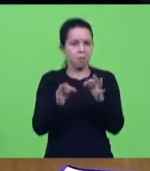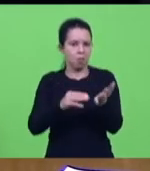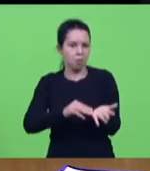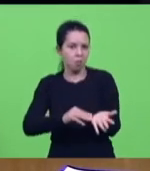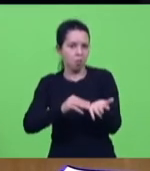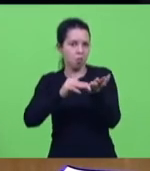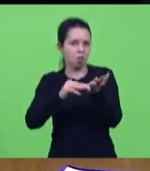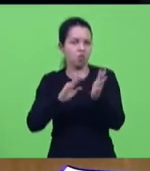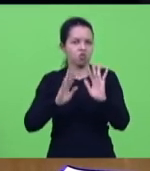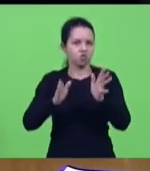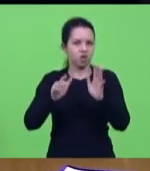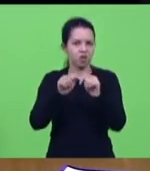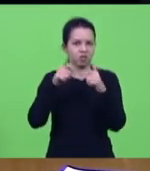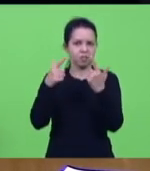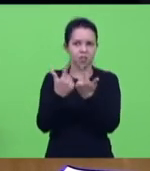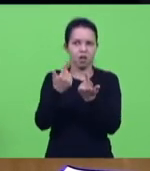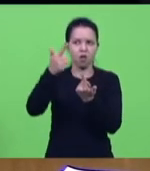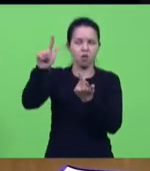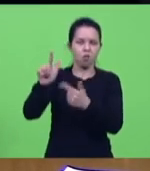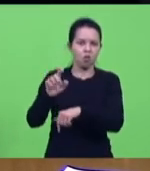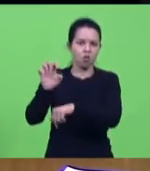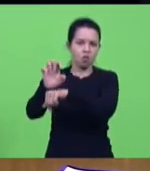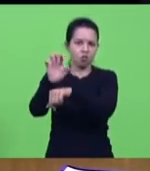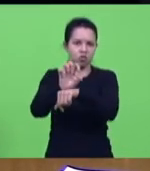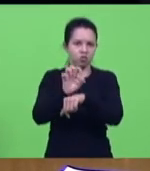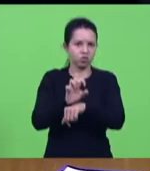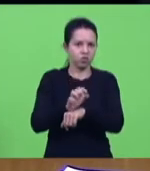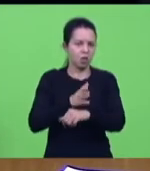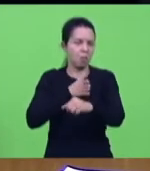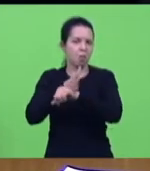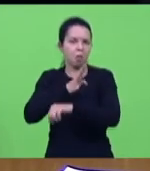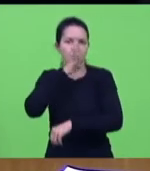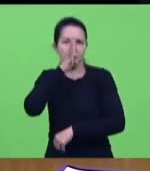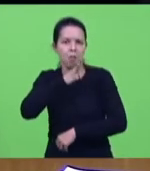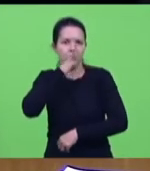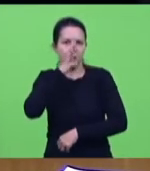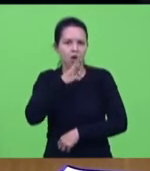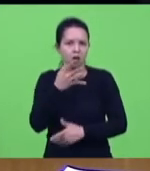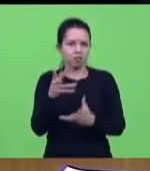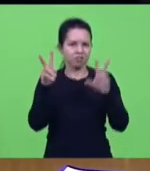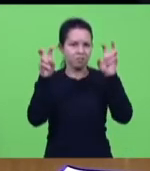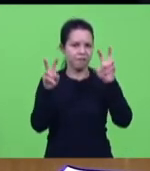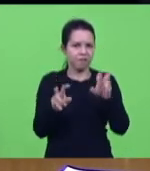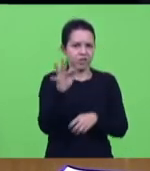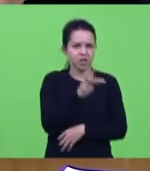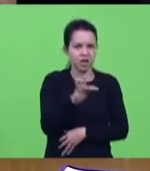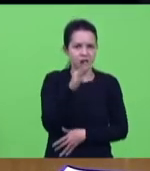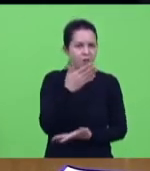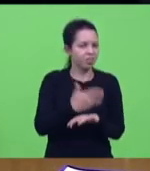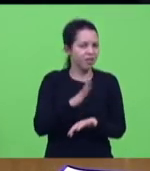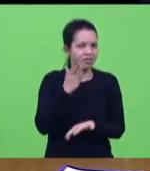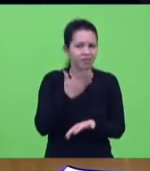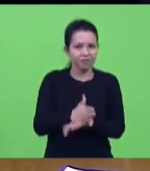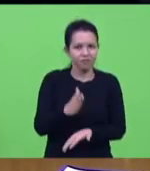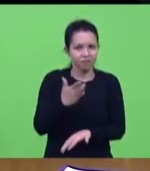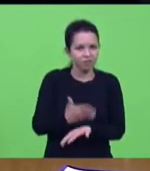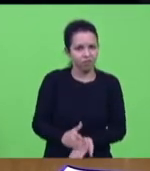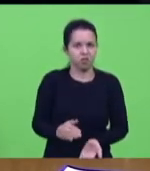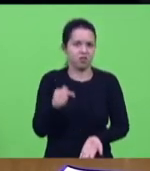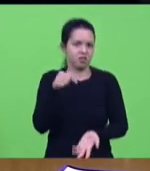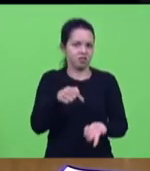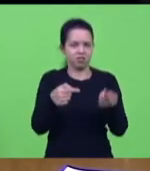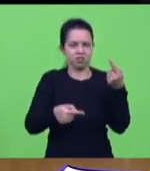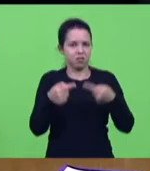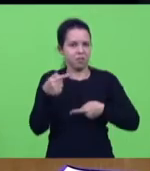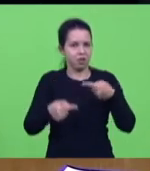metemos em Assembleia de outros estados. Nós já se metemos em questões federais que não têm nada a ver com os nossos debates aqui. Eu acho que